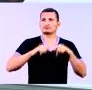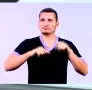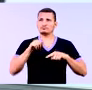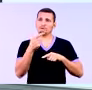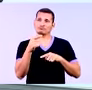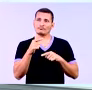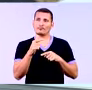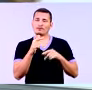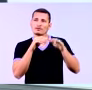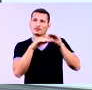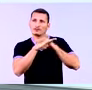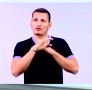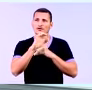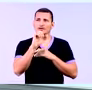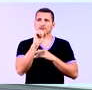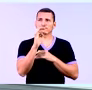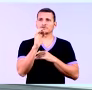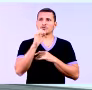estoque. Então, o estoque